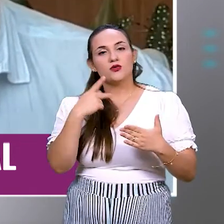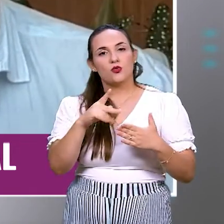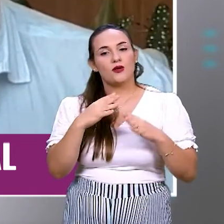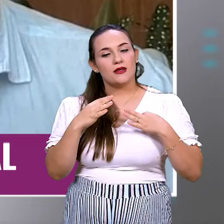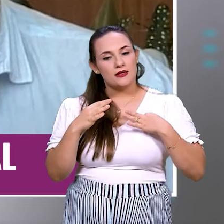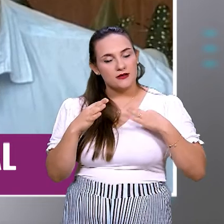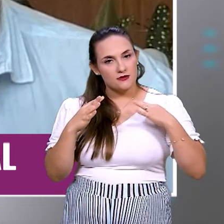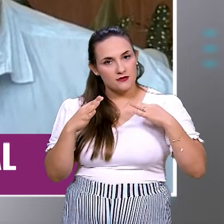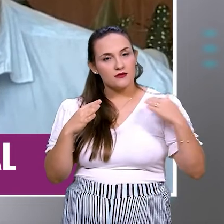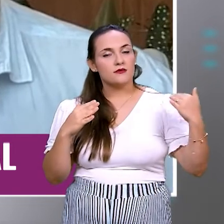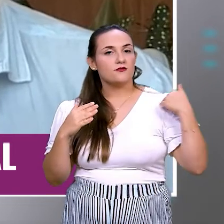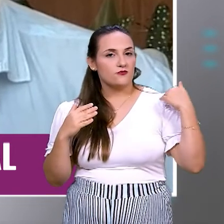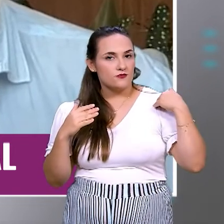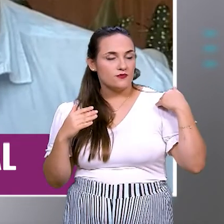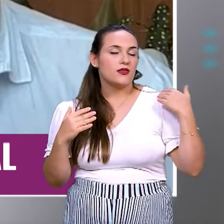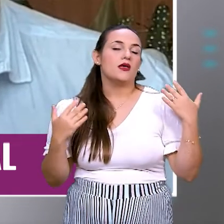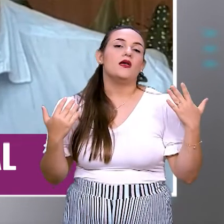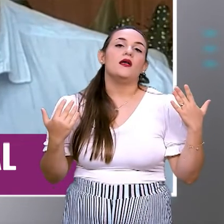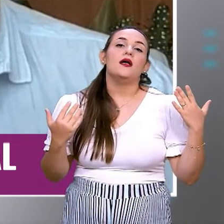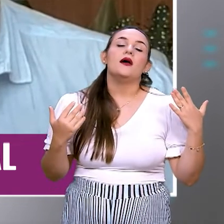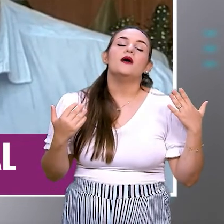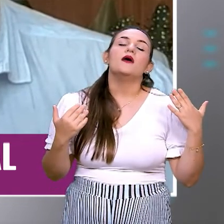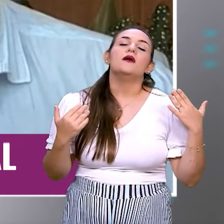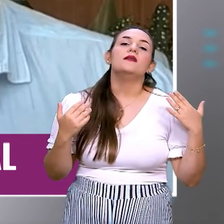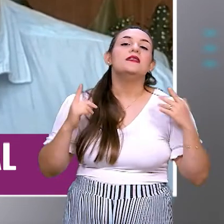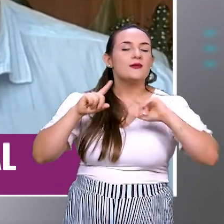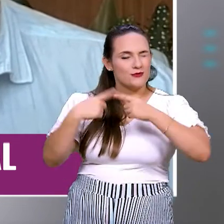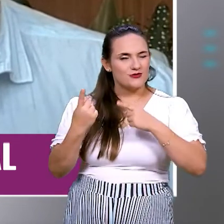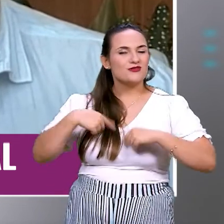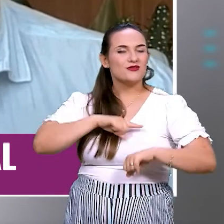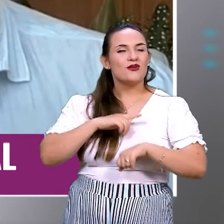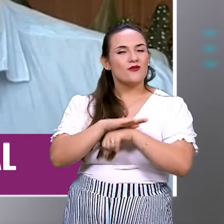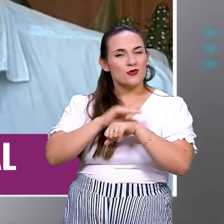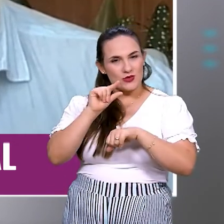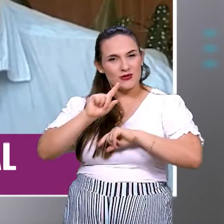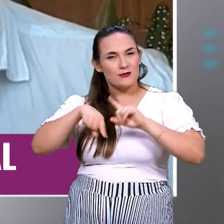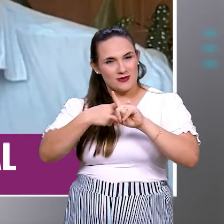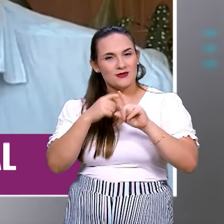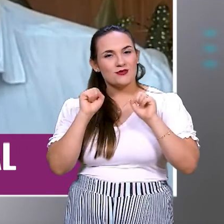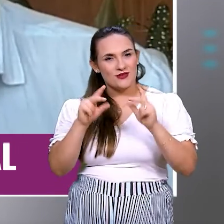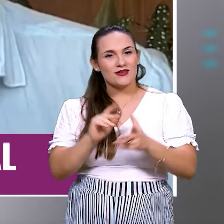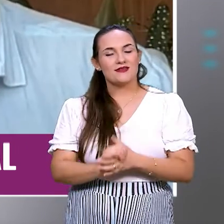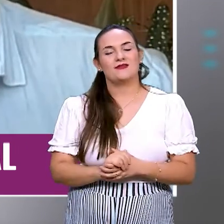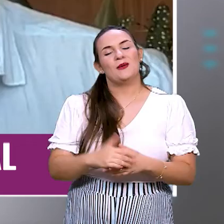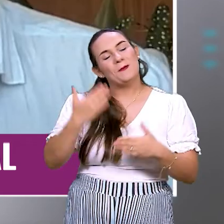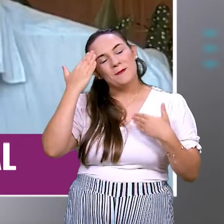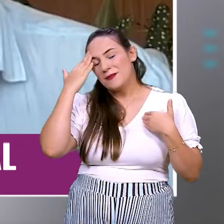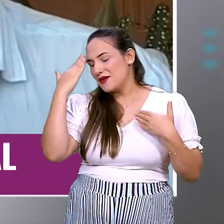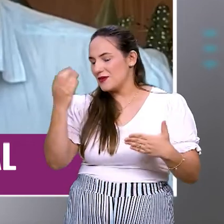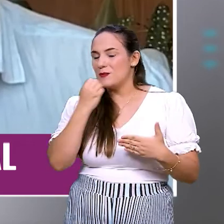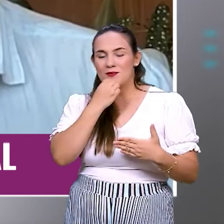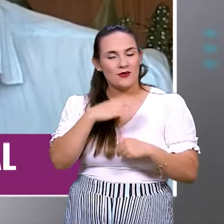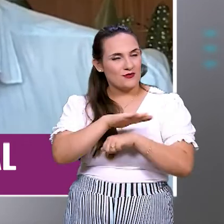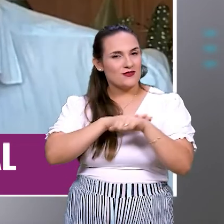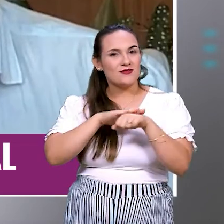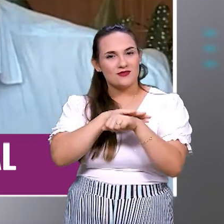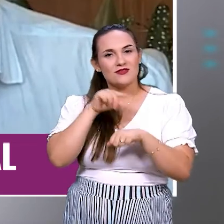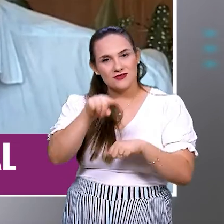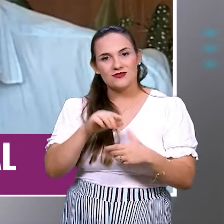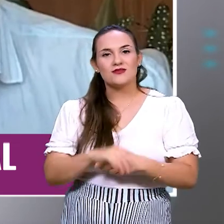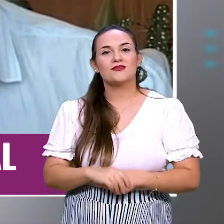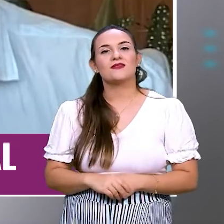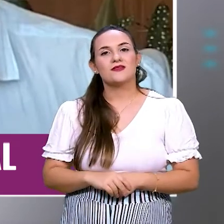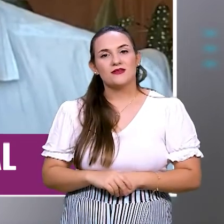sua disponibilidade e em breve a gente se encontra de novo para bater mais um papo. Muito obrigado, foi muito bom conversar com